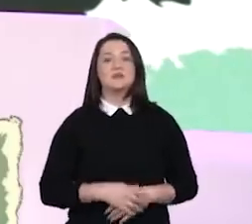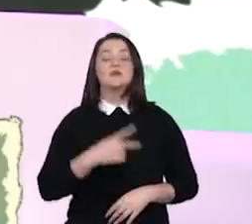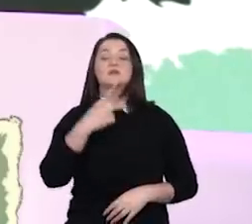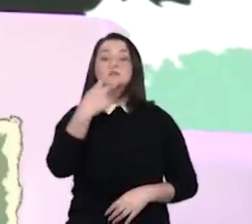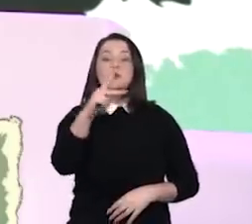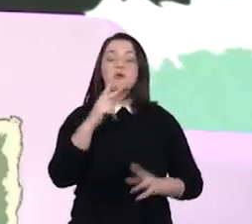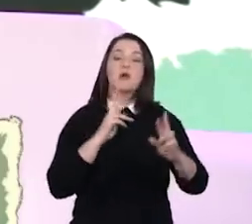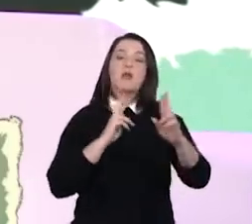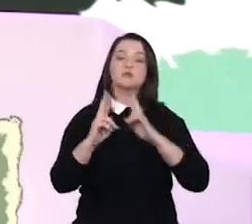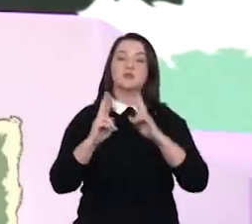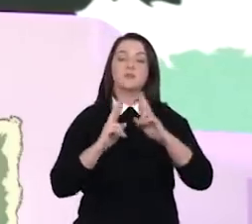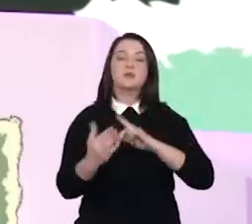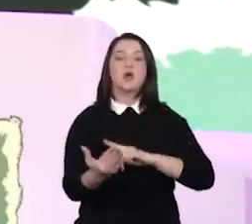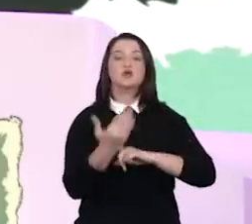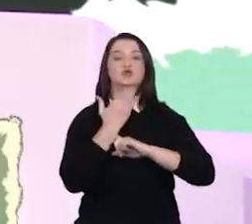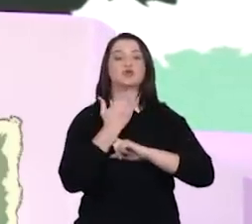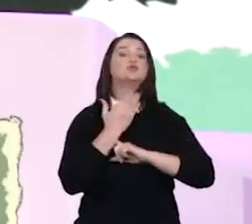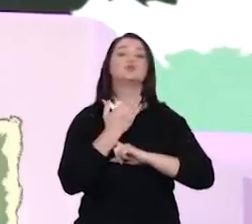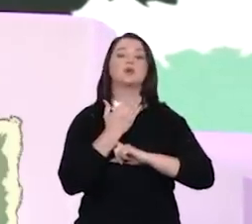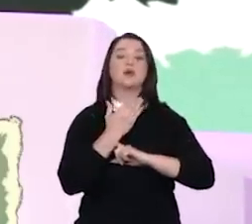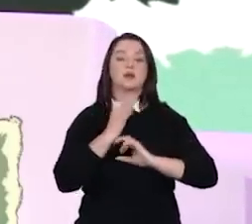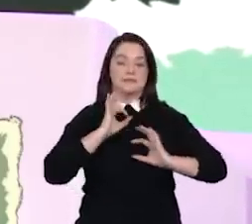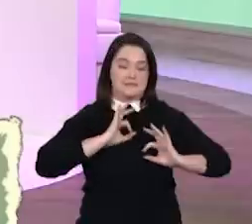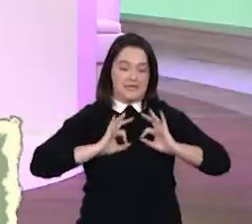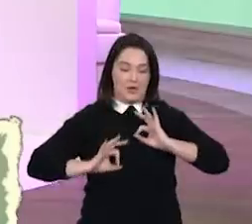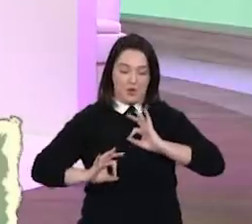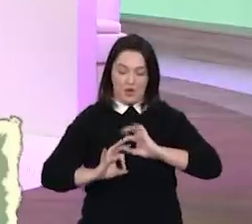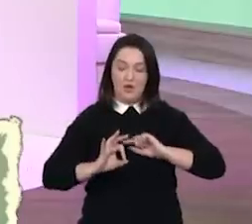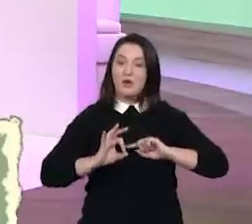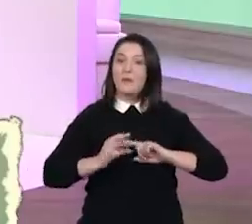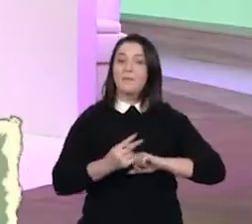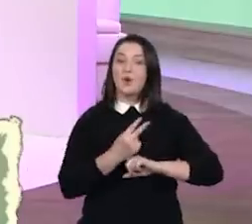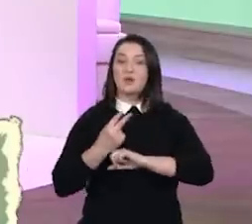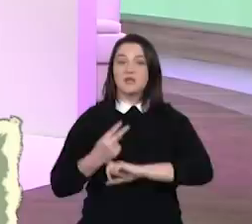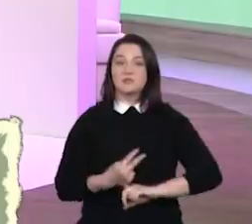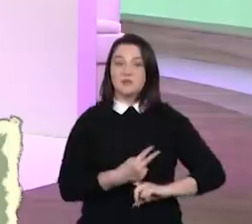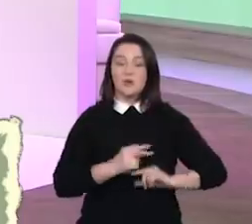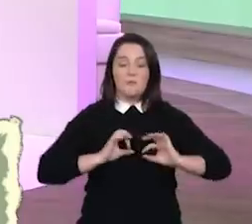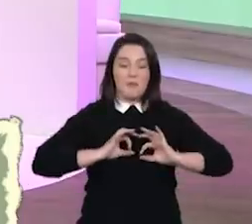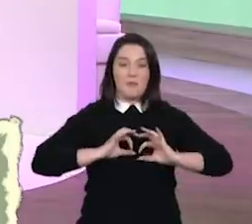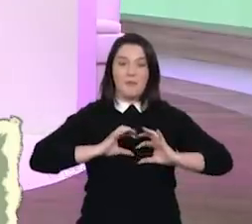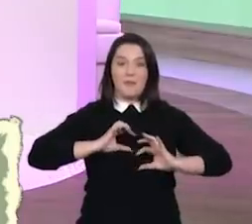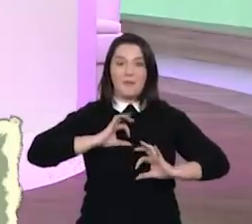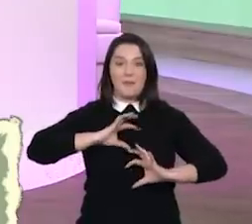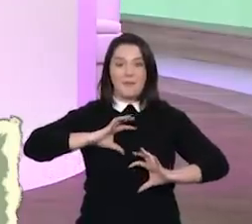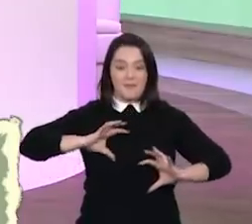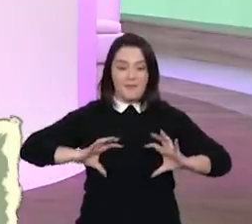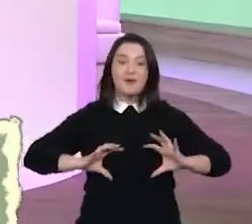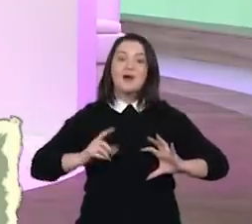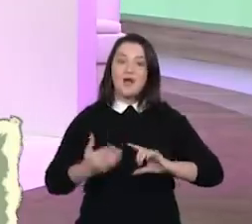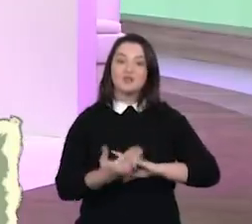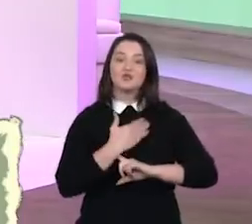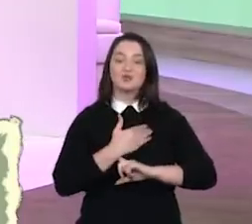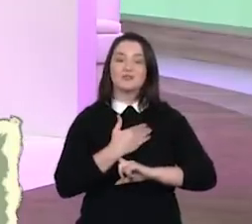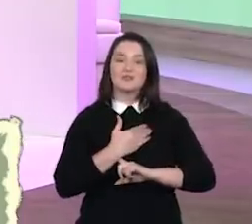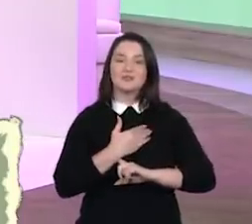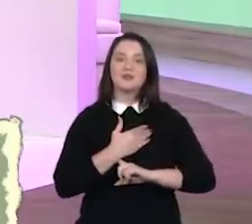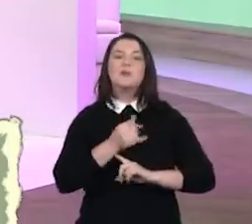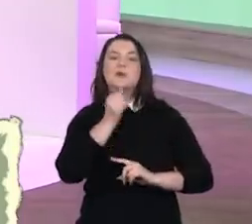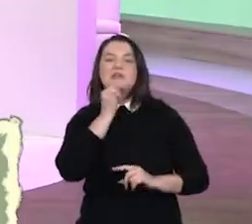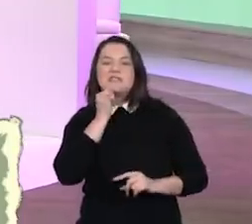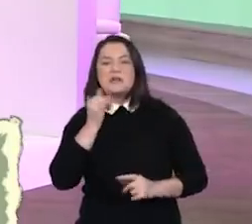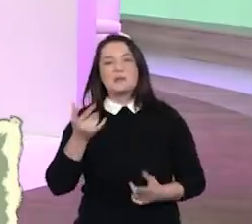ajuda a aumentar as células de proteção do seu corpo. Aquelas células que matam